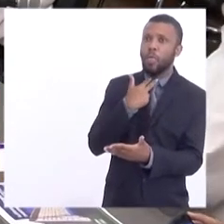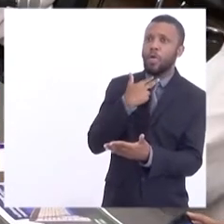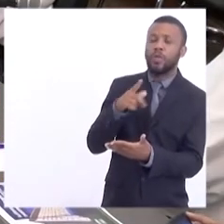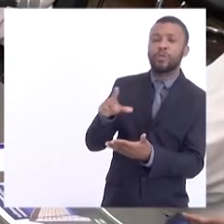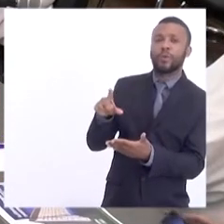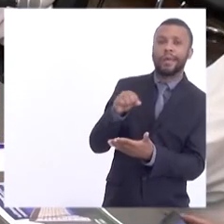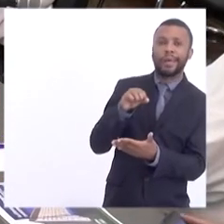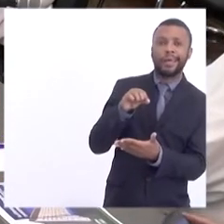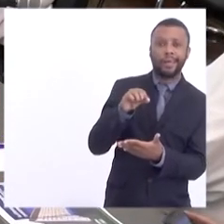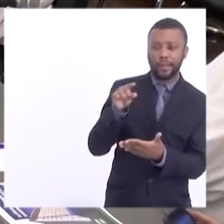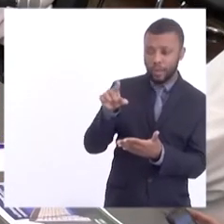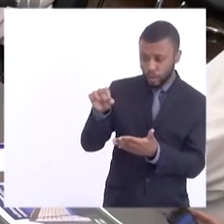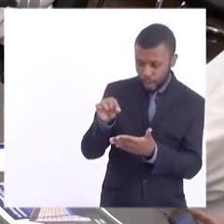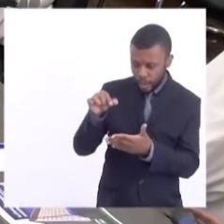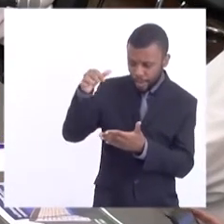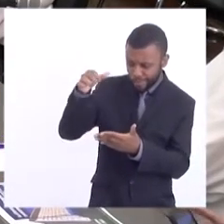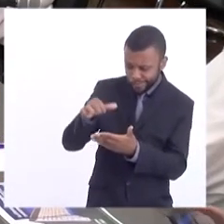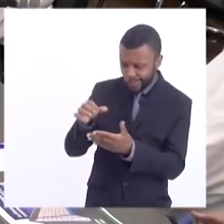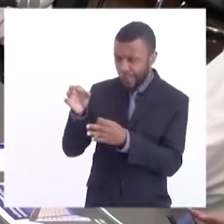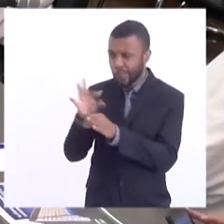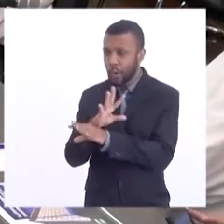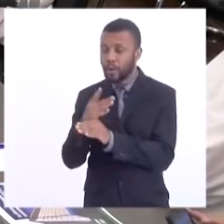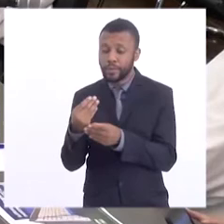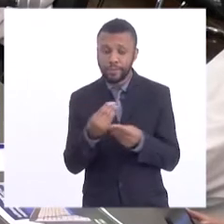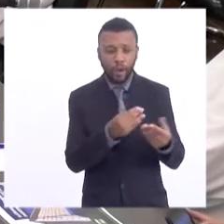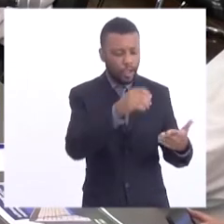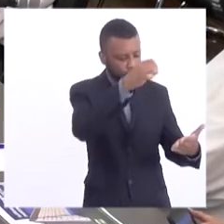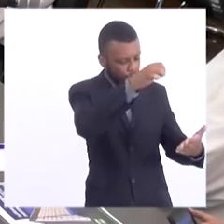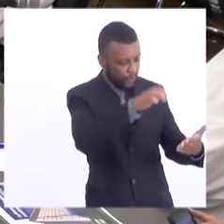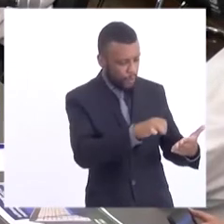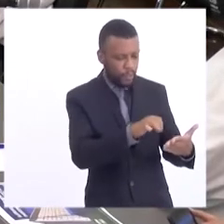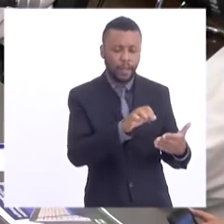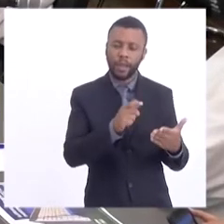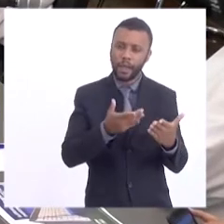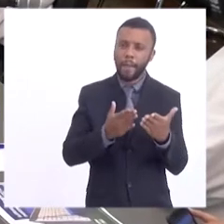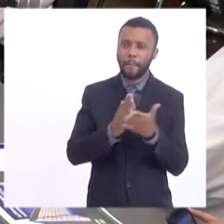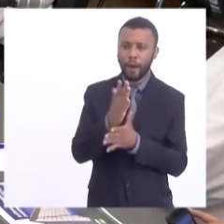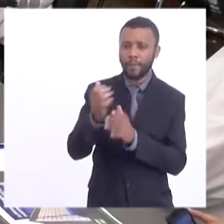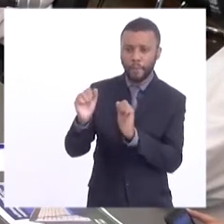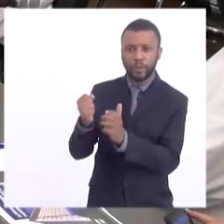manda para a gente avaliou o currículo entendi entendi